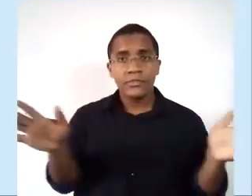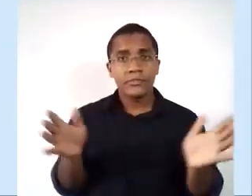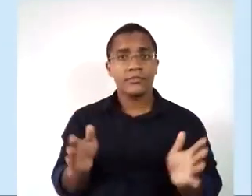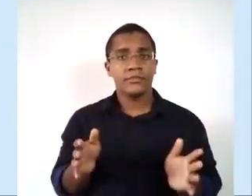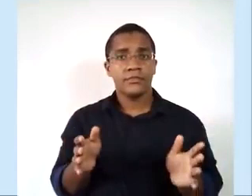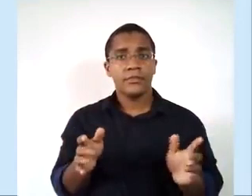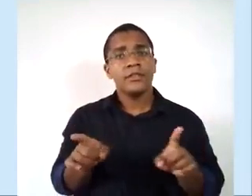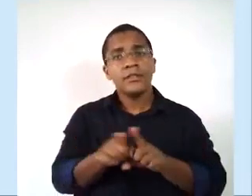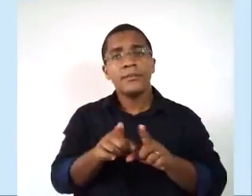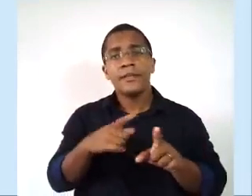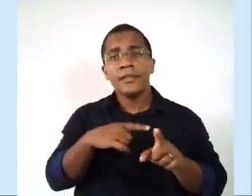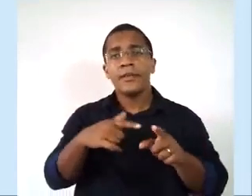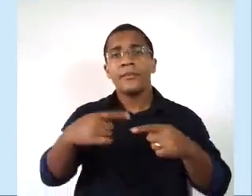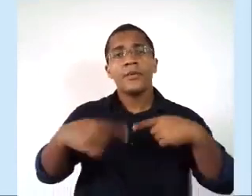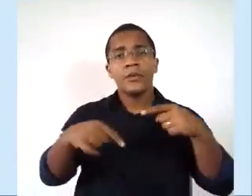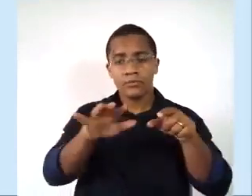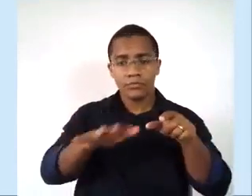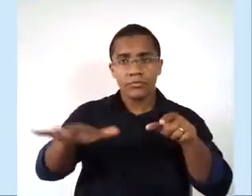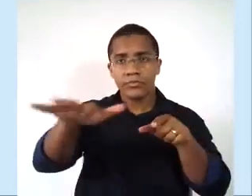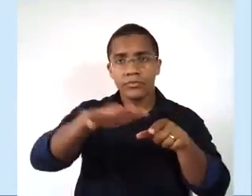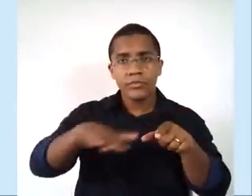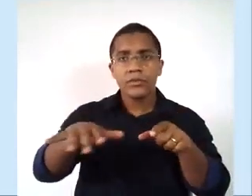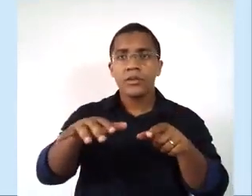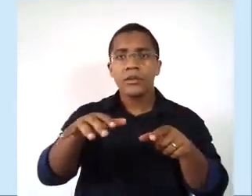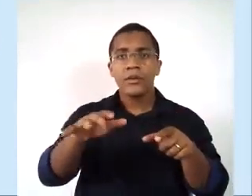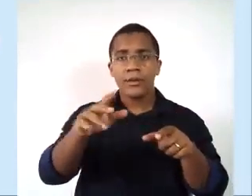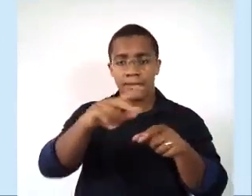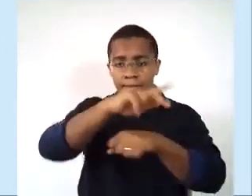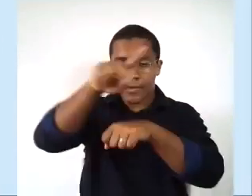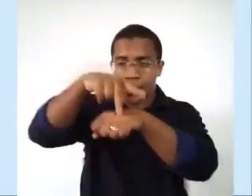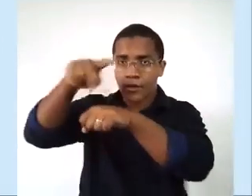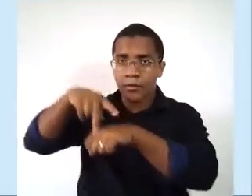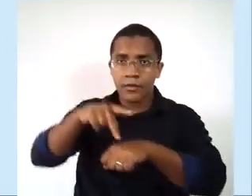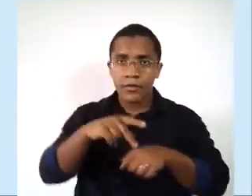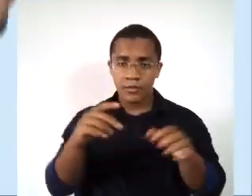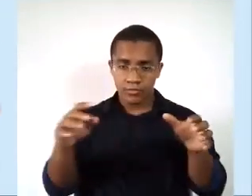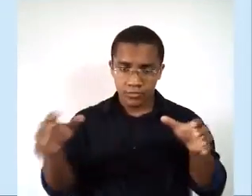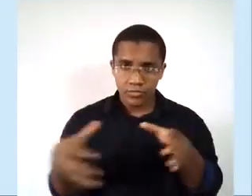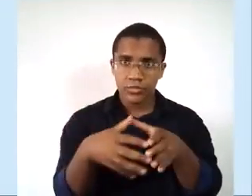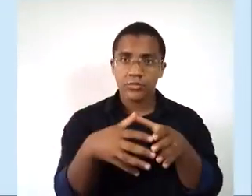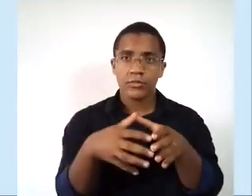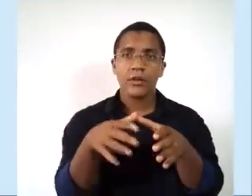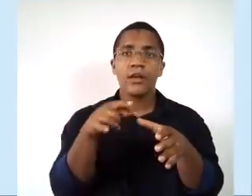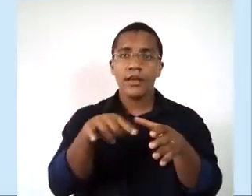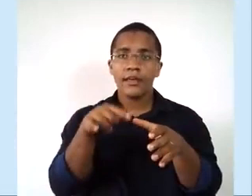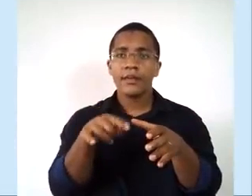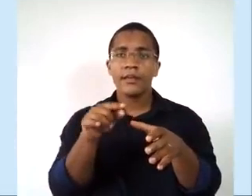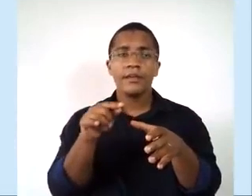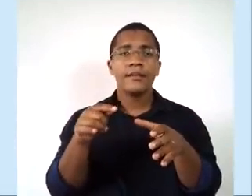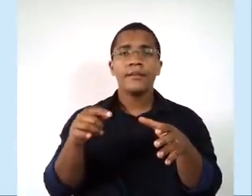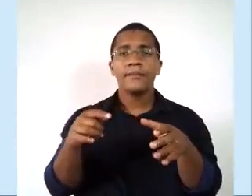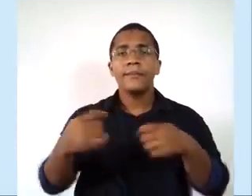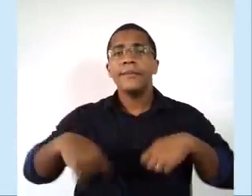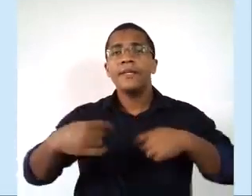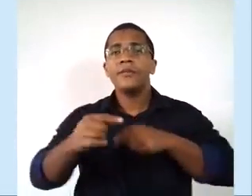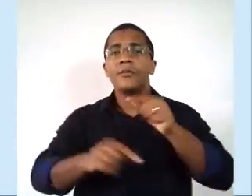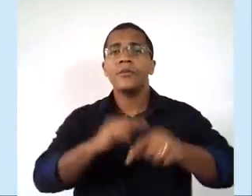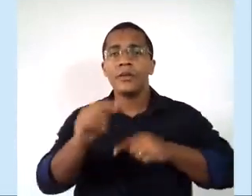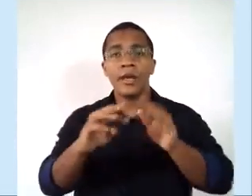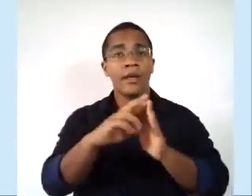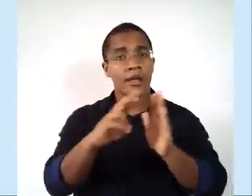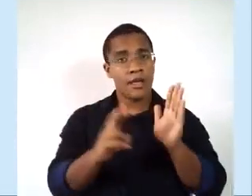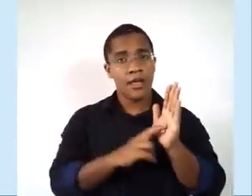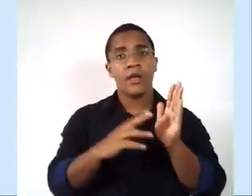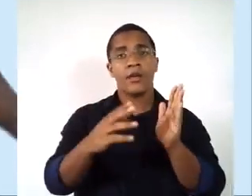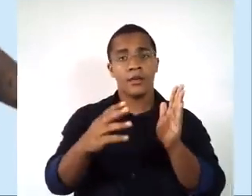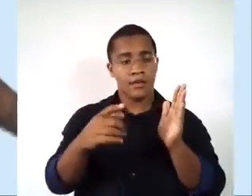também uma política regional, todos os países inseridos nesse processo de formação vão ter que obedecer